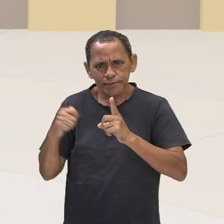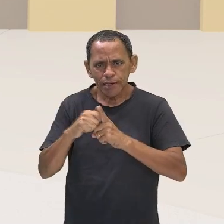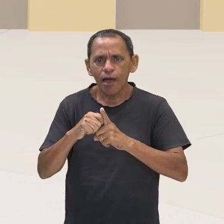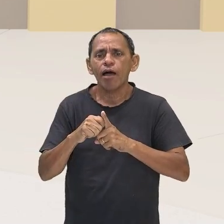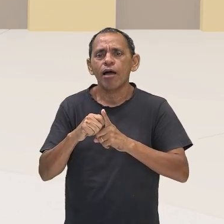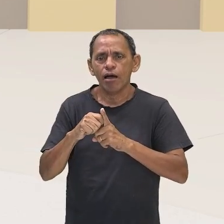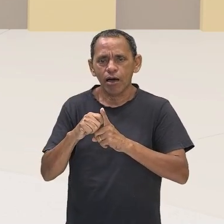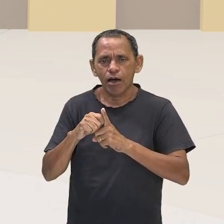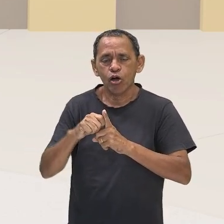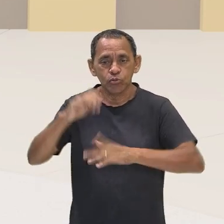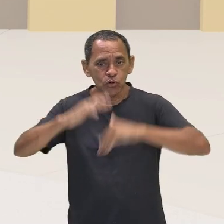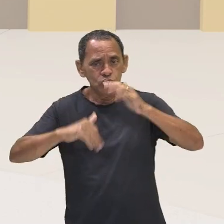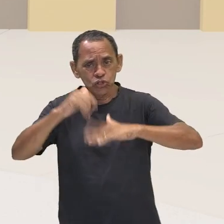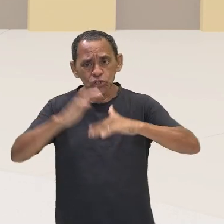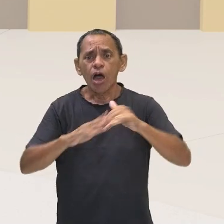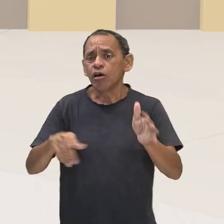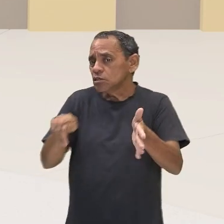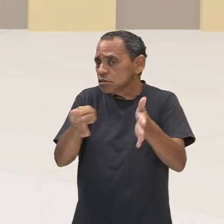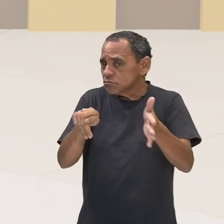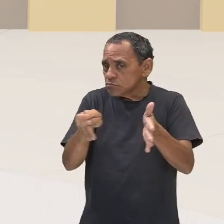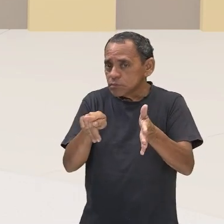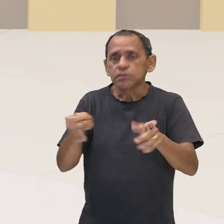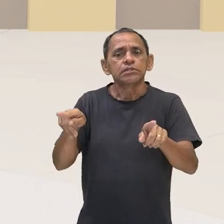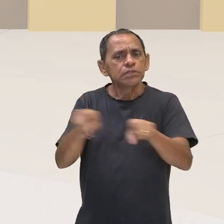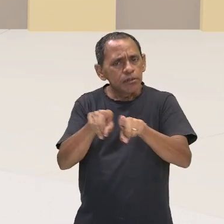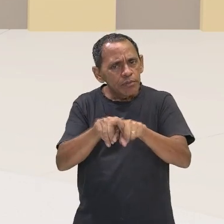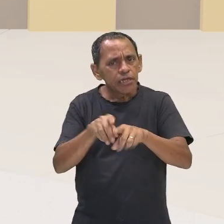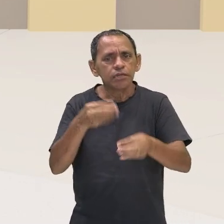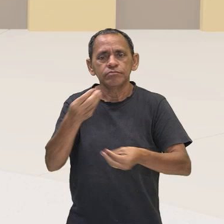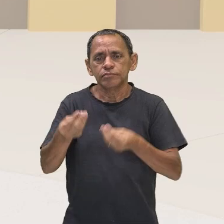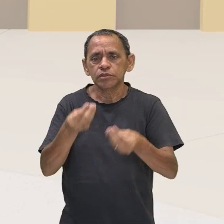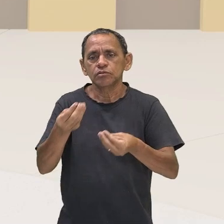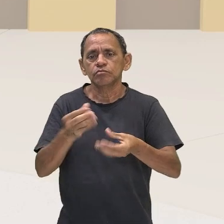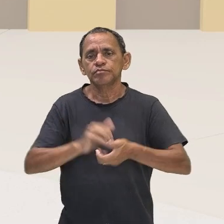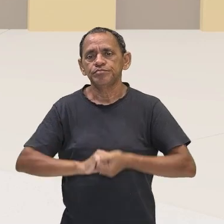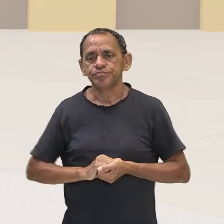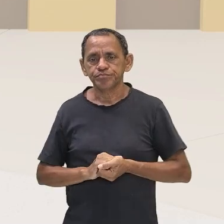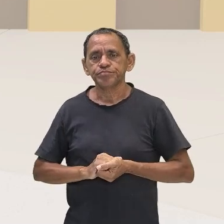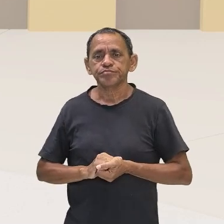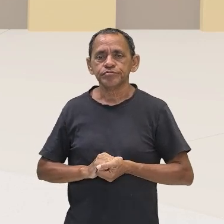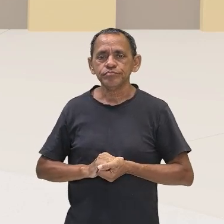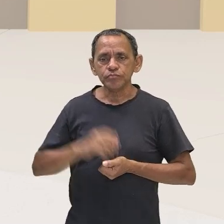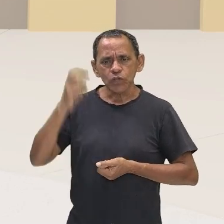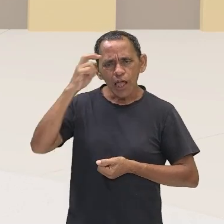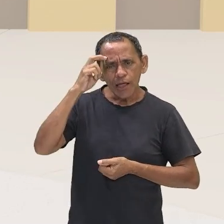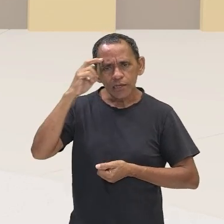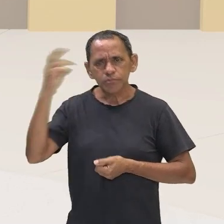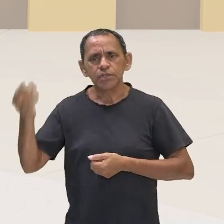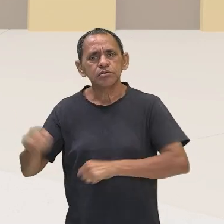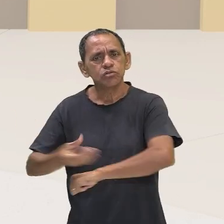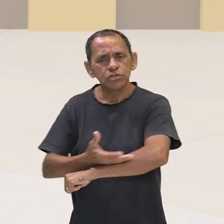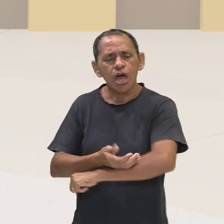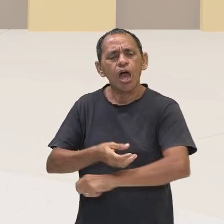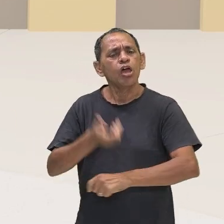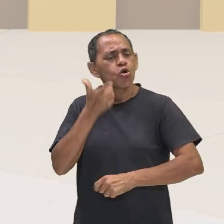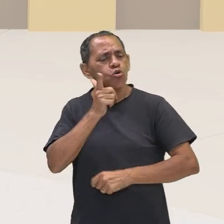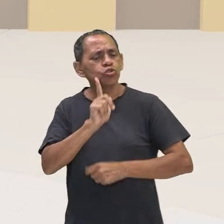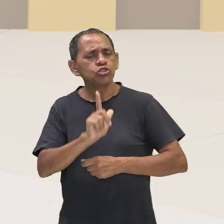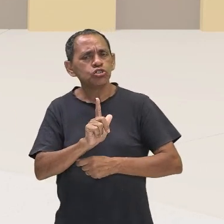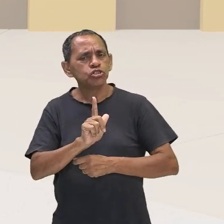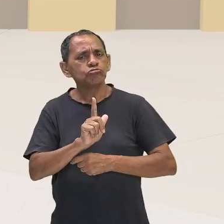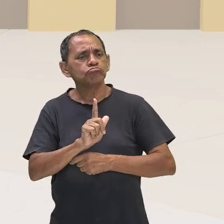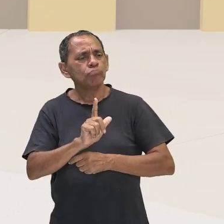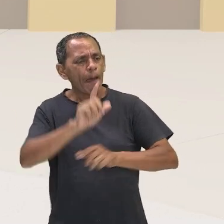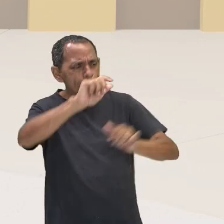e profissional. Então, quando eu tenho a inteligência emocional, eu consigo analisar cada aspecto desse na minha